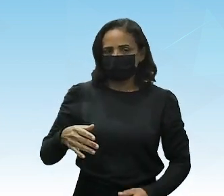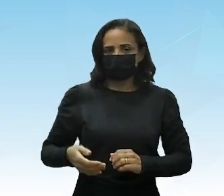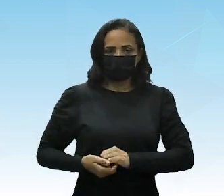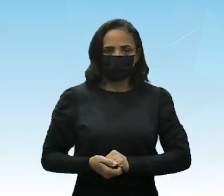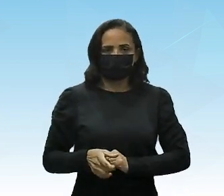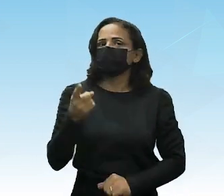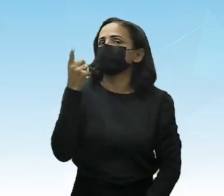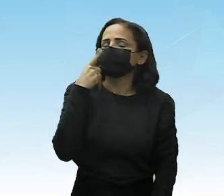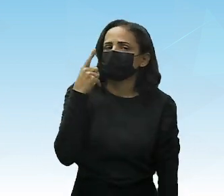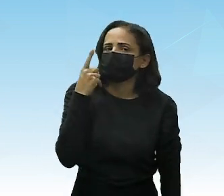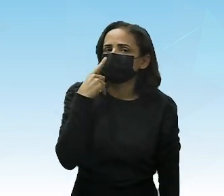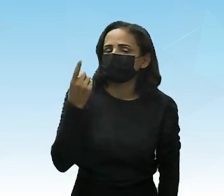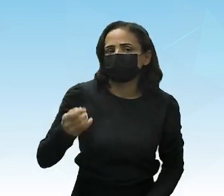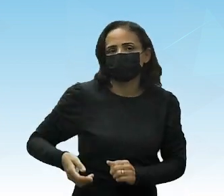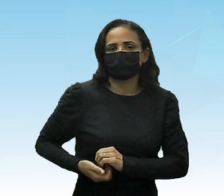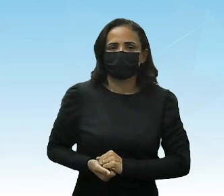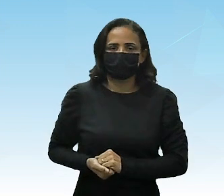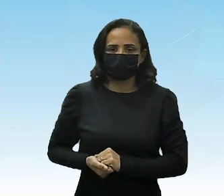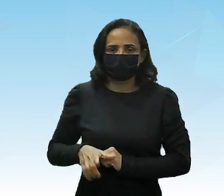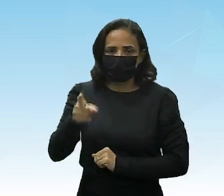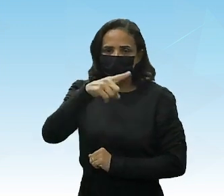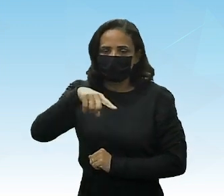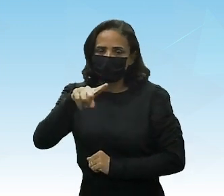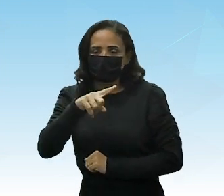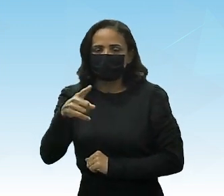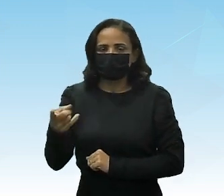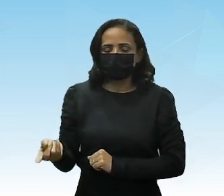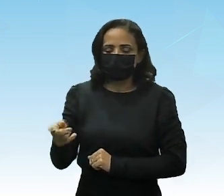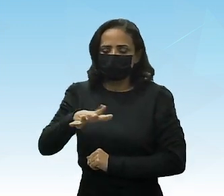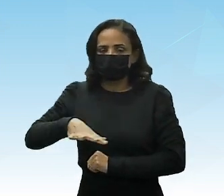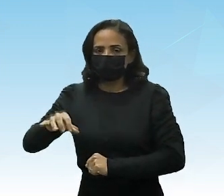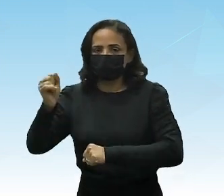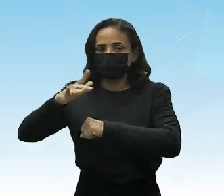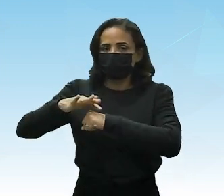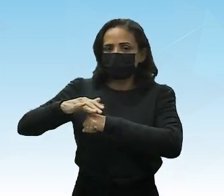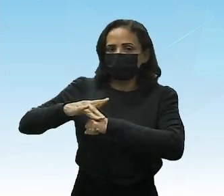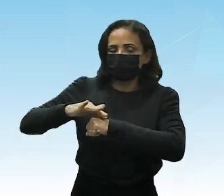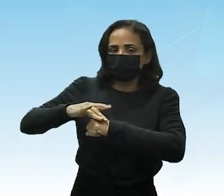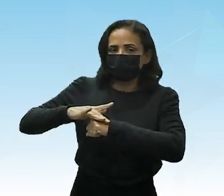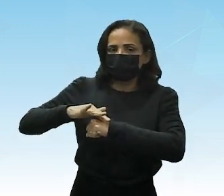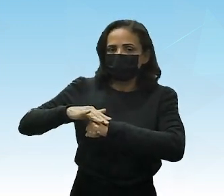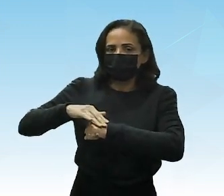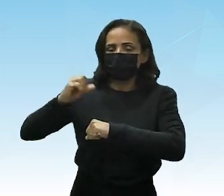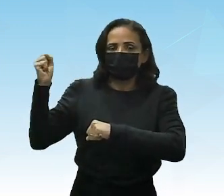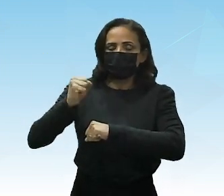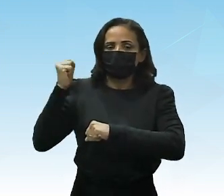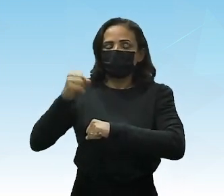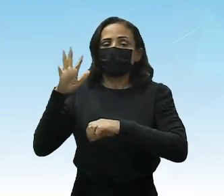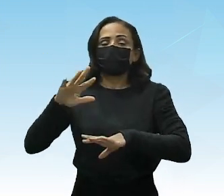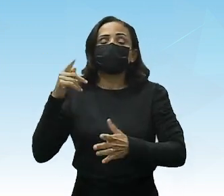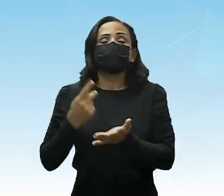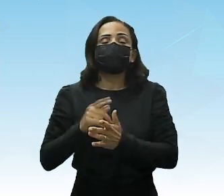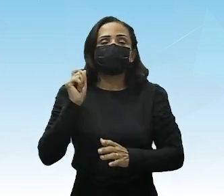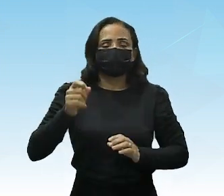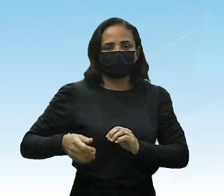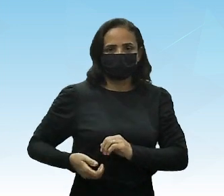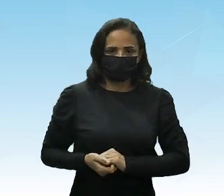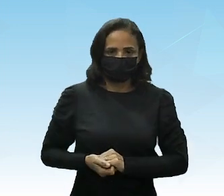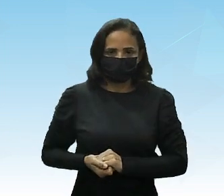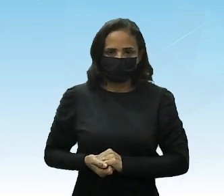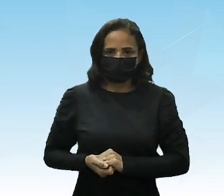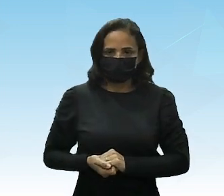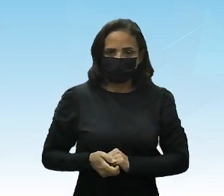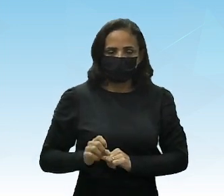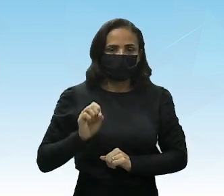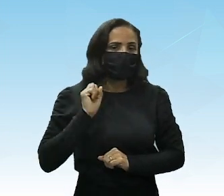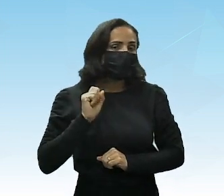mim, monstro. Para essa doença aparecer, só tem uma condição. Só tem um quadro. Não pode ser outra coisa.